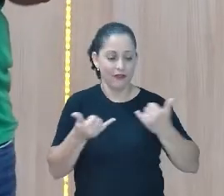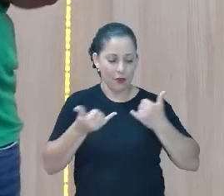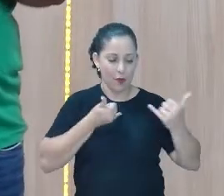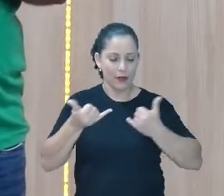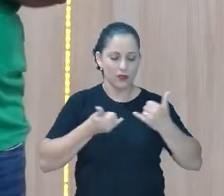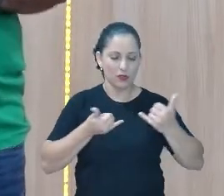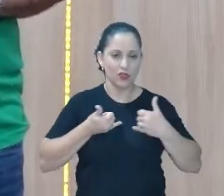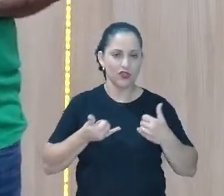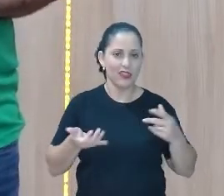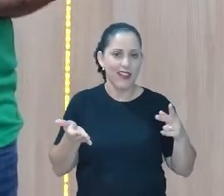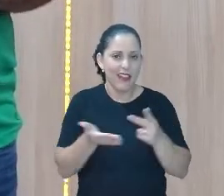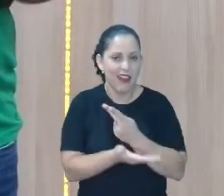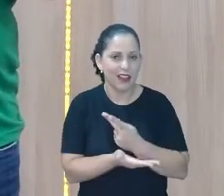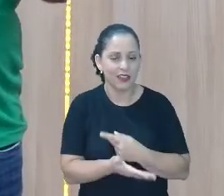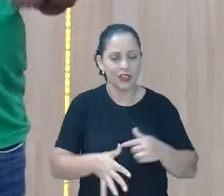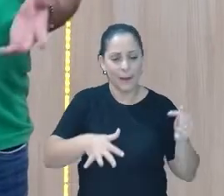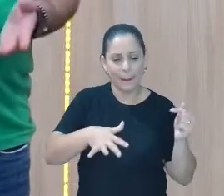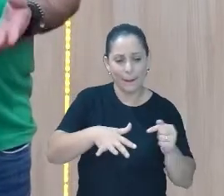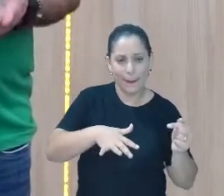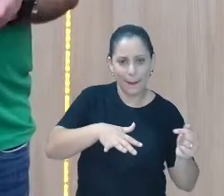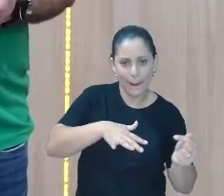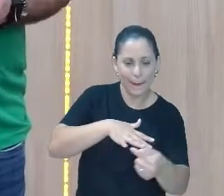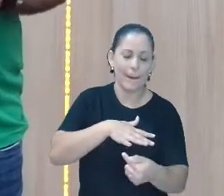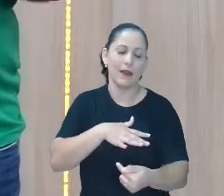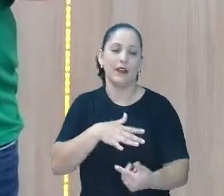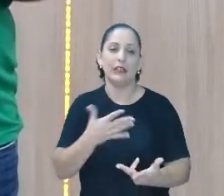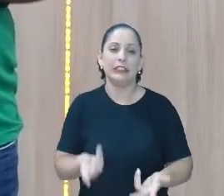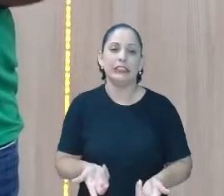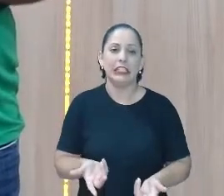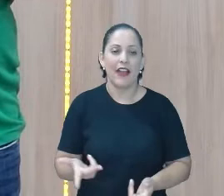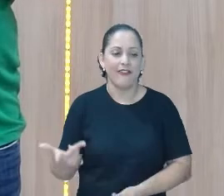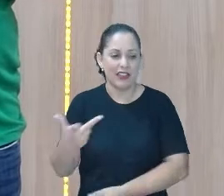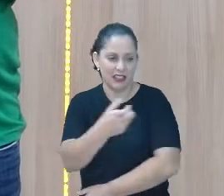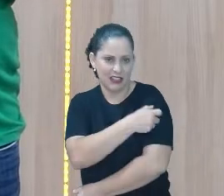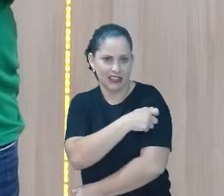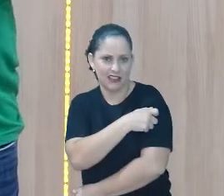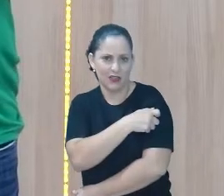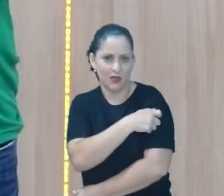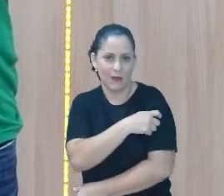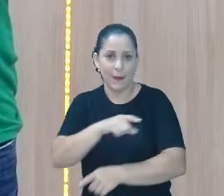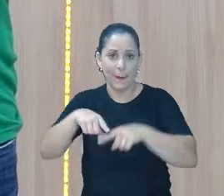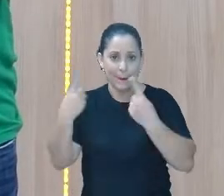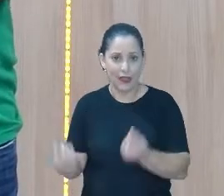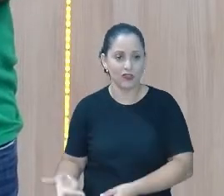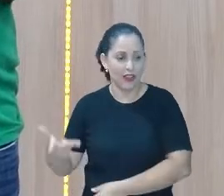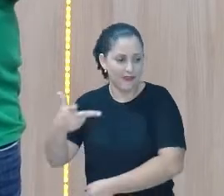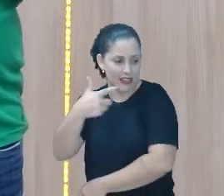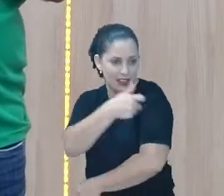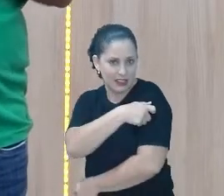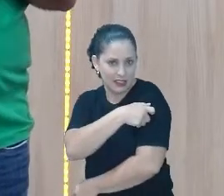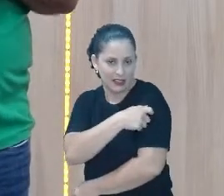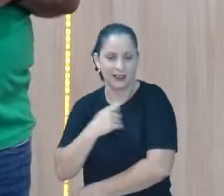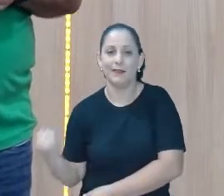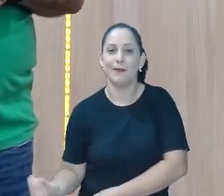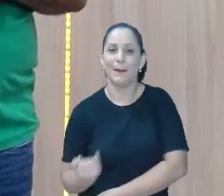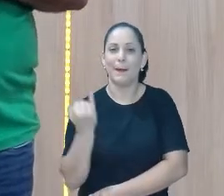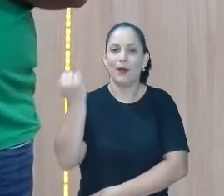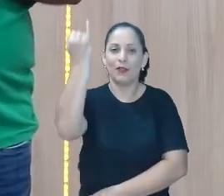à questão da vacinação. E a gente quer dizer para você, gente, que vacina, ela salva vidas, né?